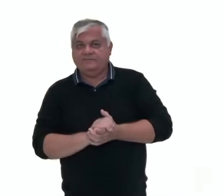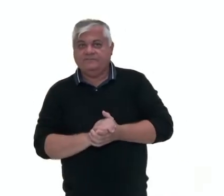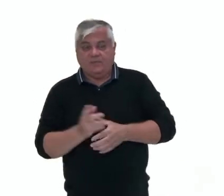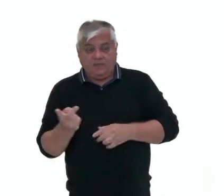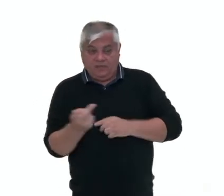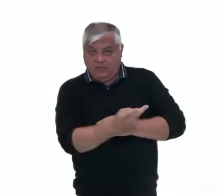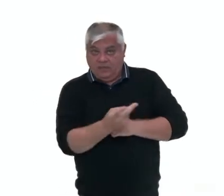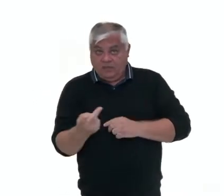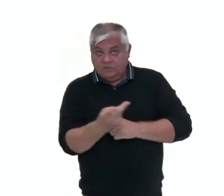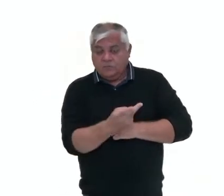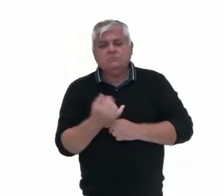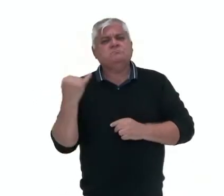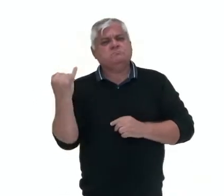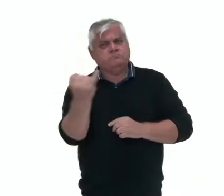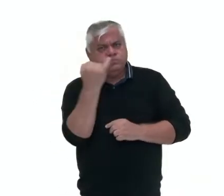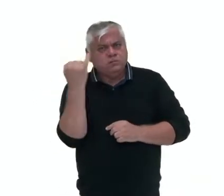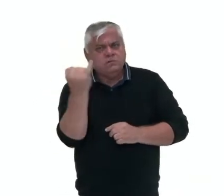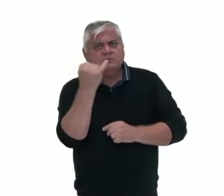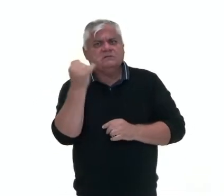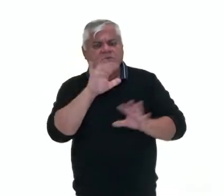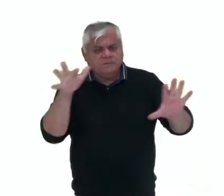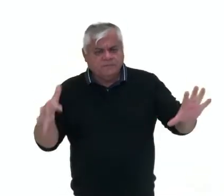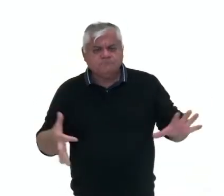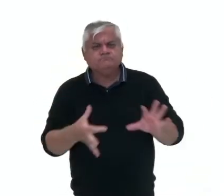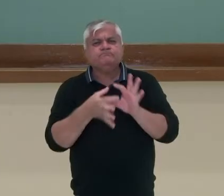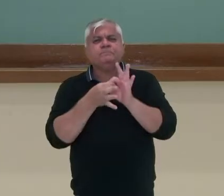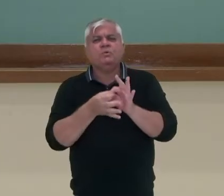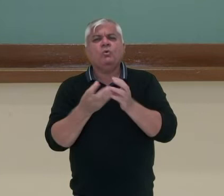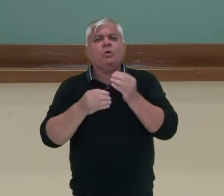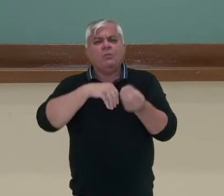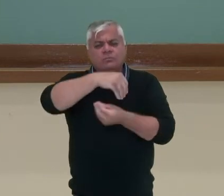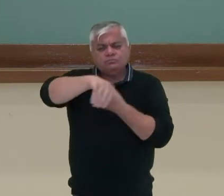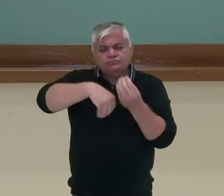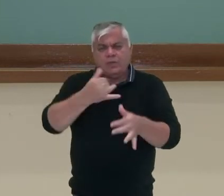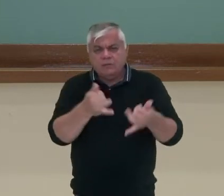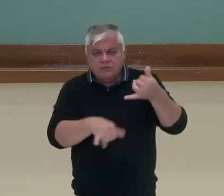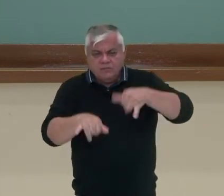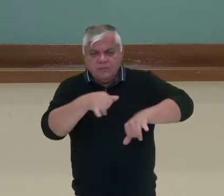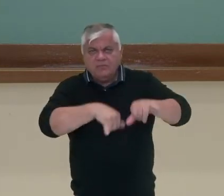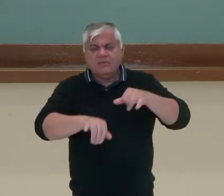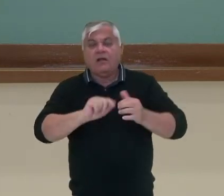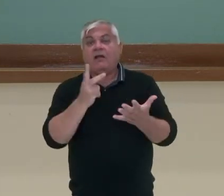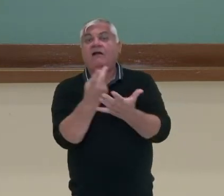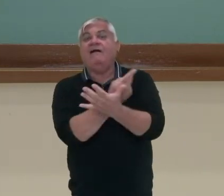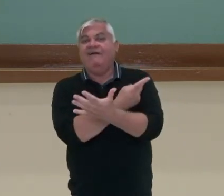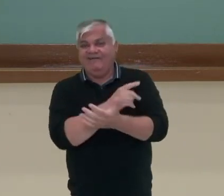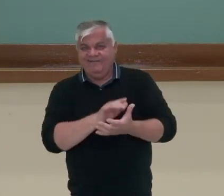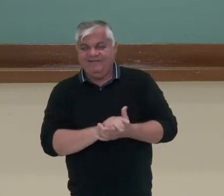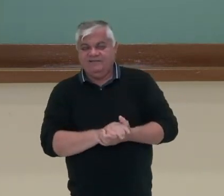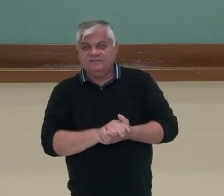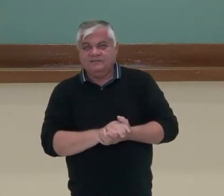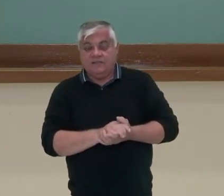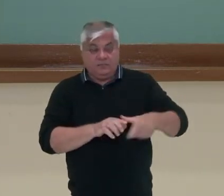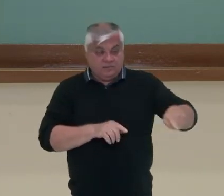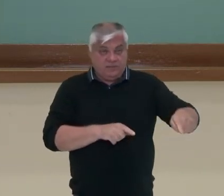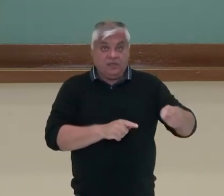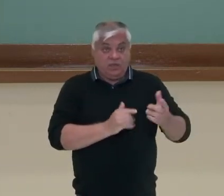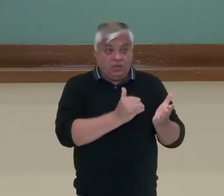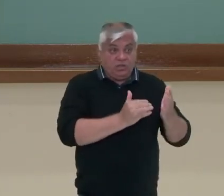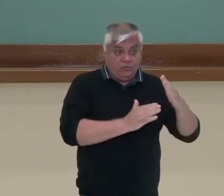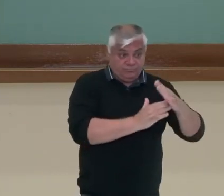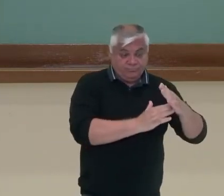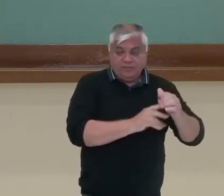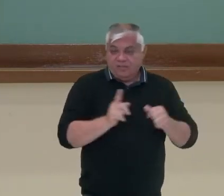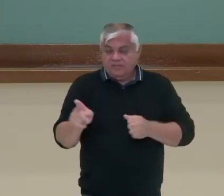ambas são de extrema importância para se entender como as reações químicas ocorrem. E apesar de ter um limite onde uma começa e outra termina, as duas